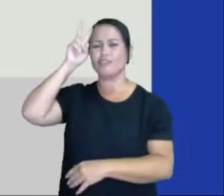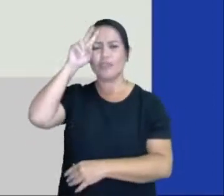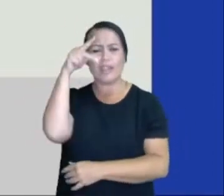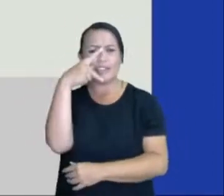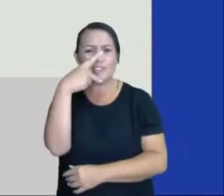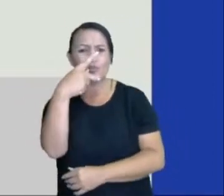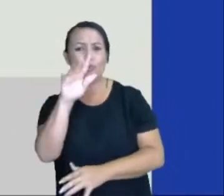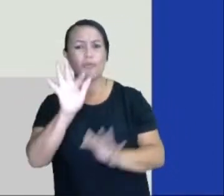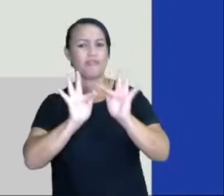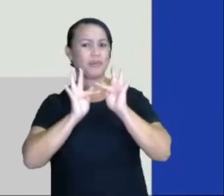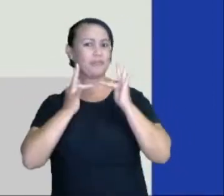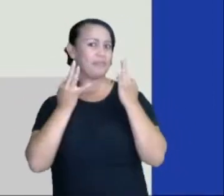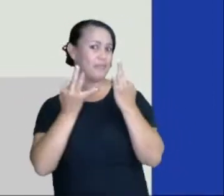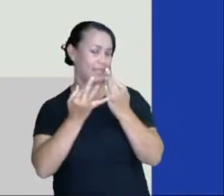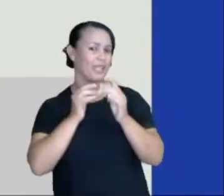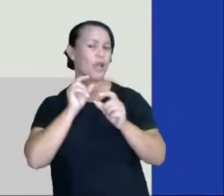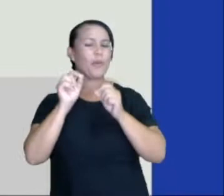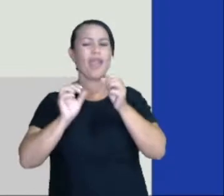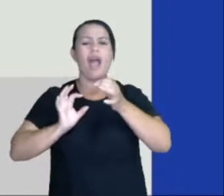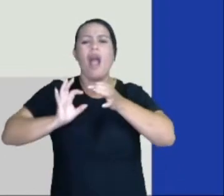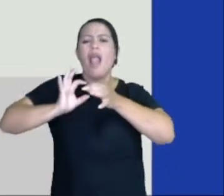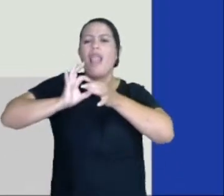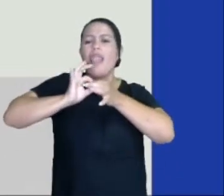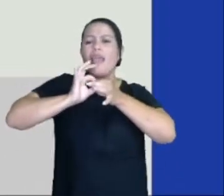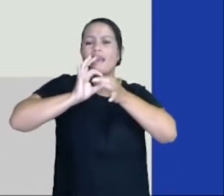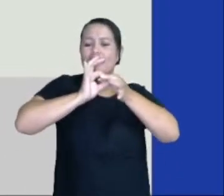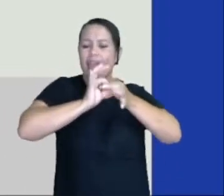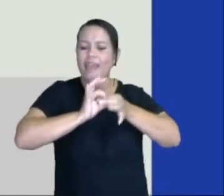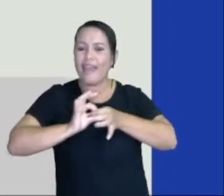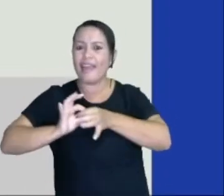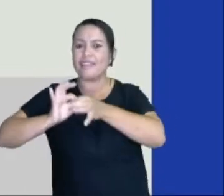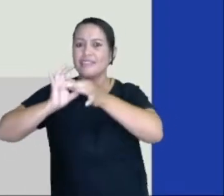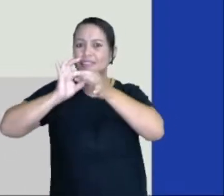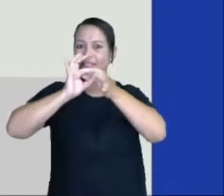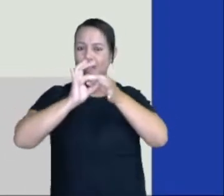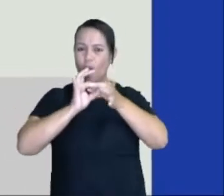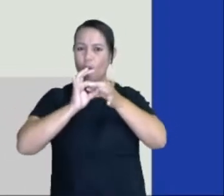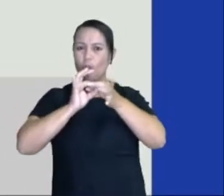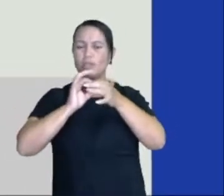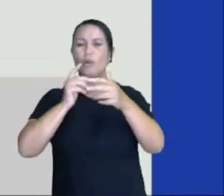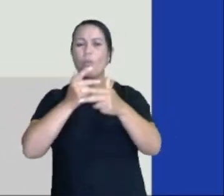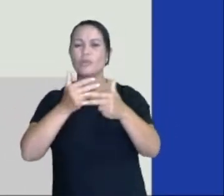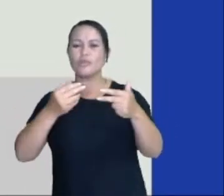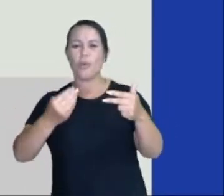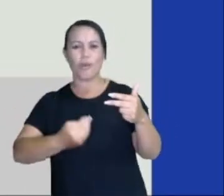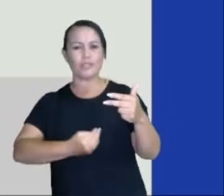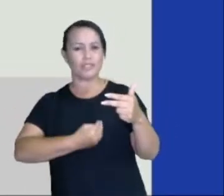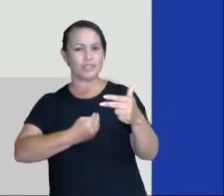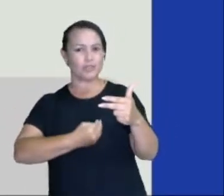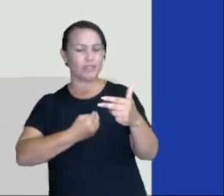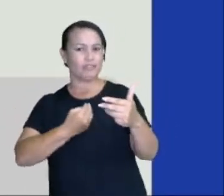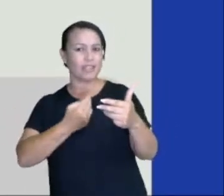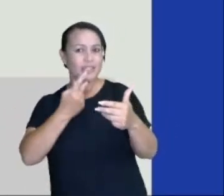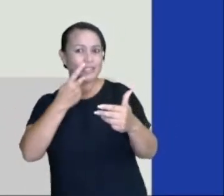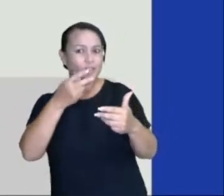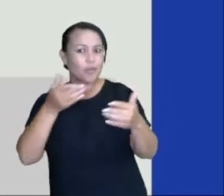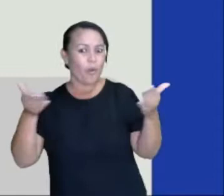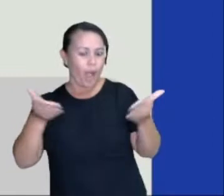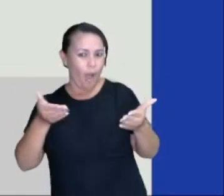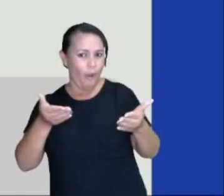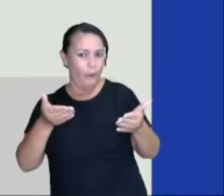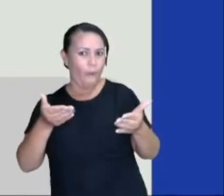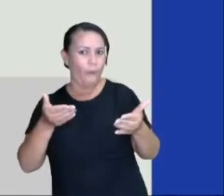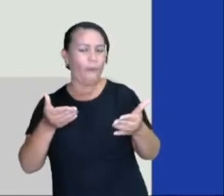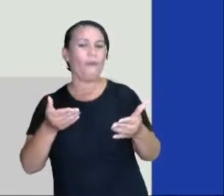sua família e a ligação do seu presente com o passado dos seus ancestrais. Então, a nossa